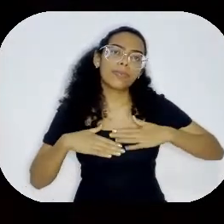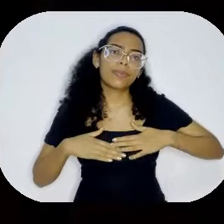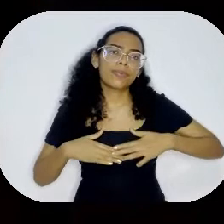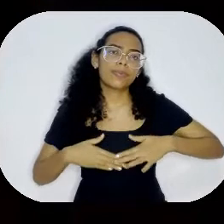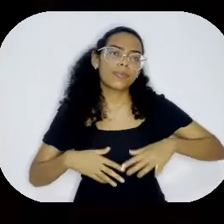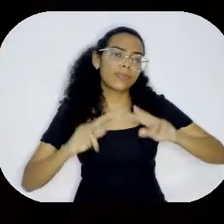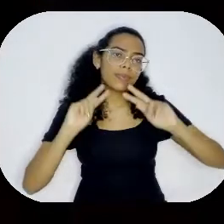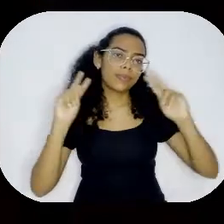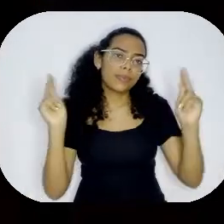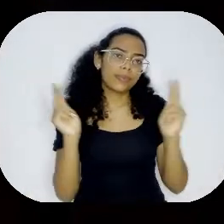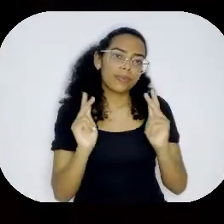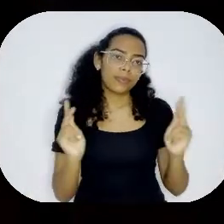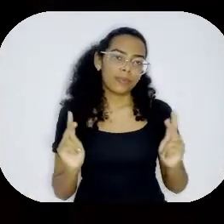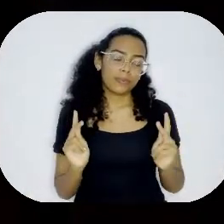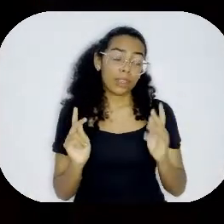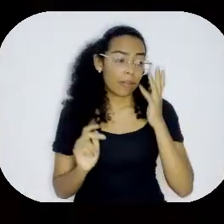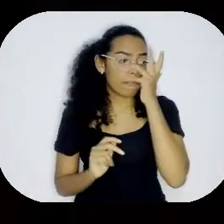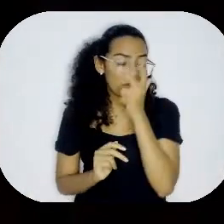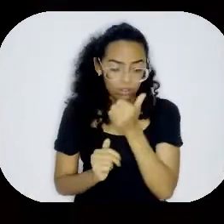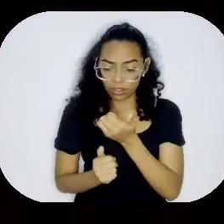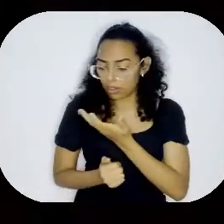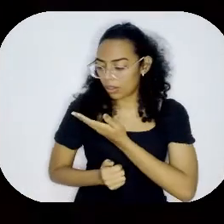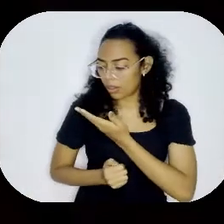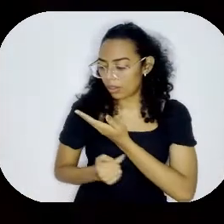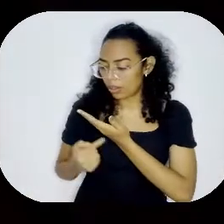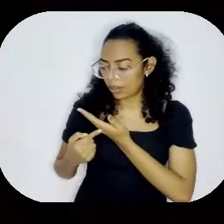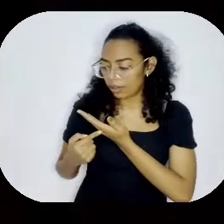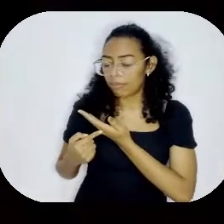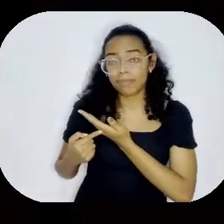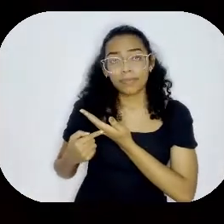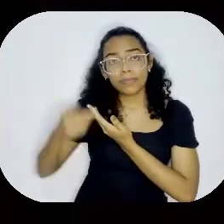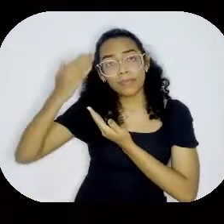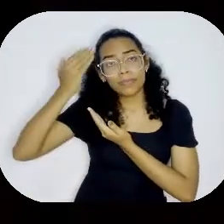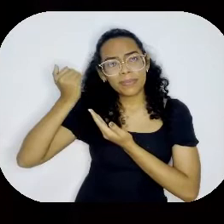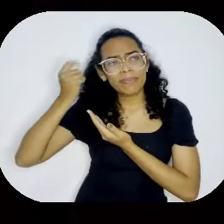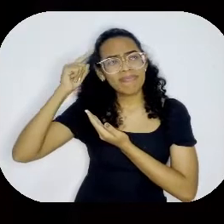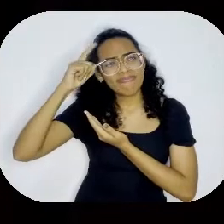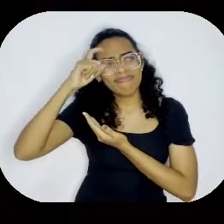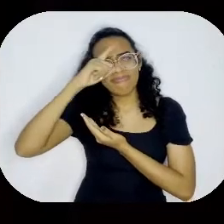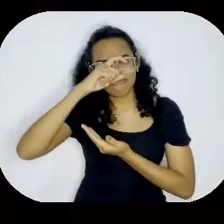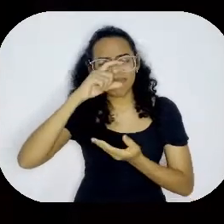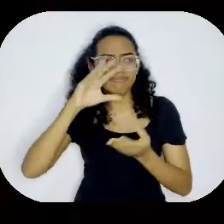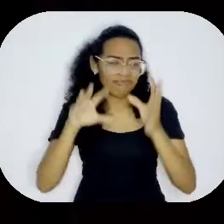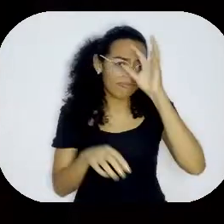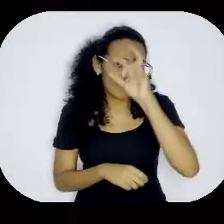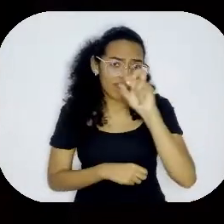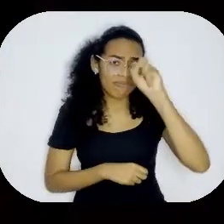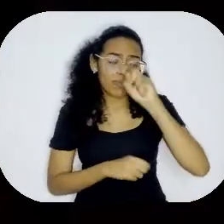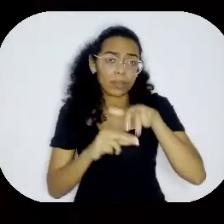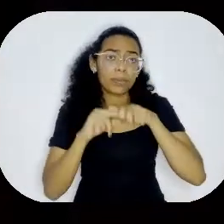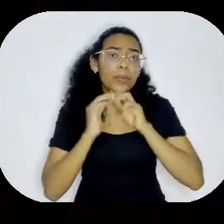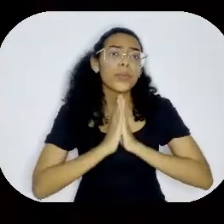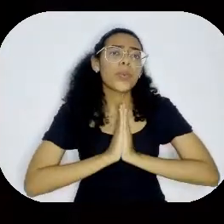ser-te paz. É bonito ser amigo, mas confesso, é tão difícil aprender, e por isso